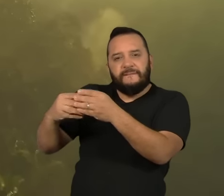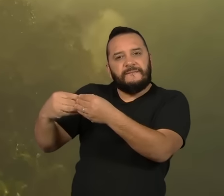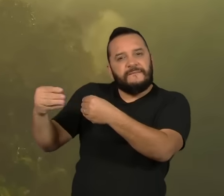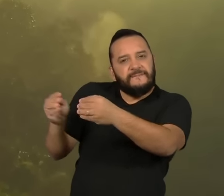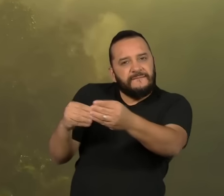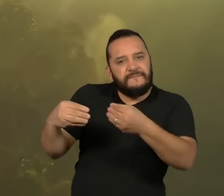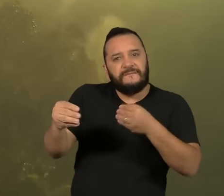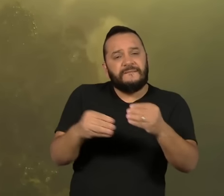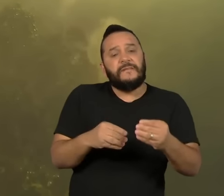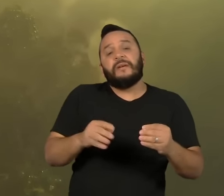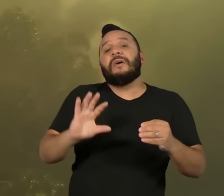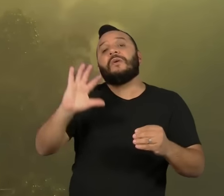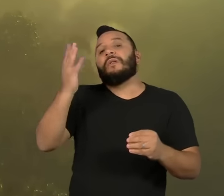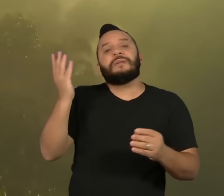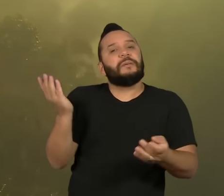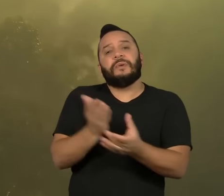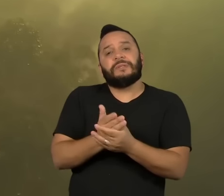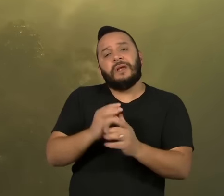Federal.